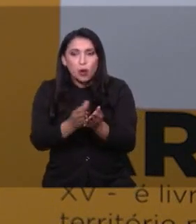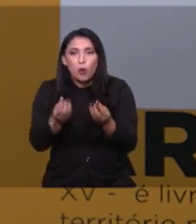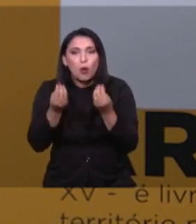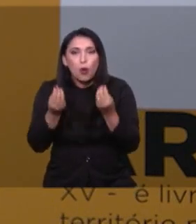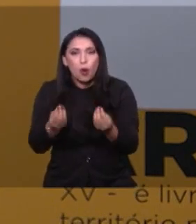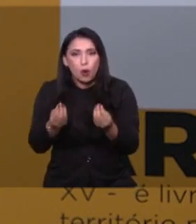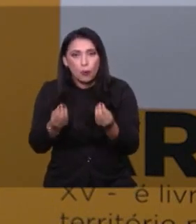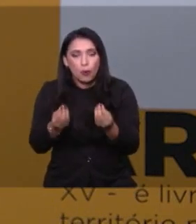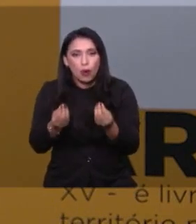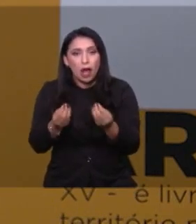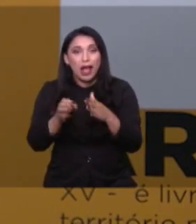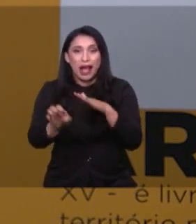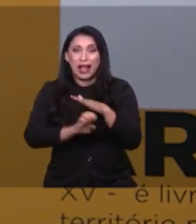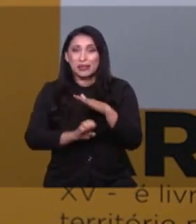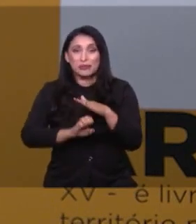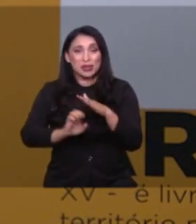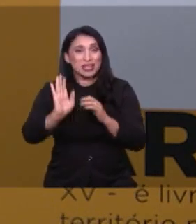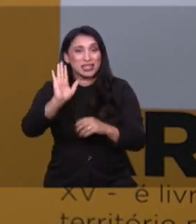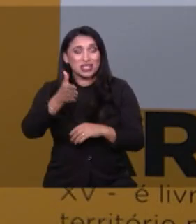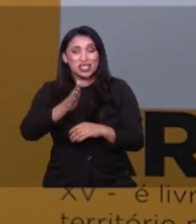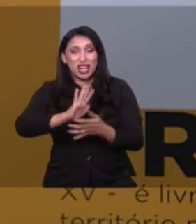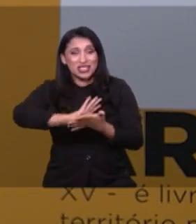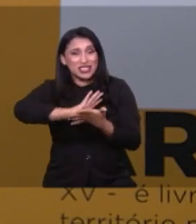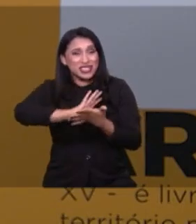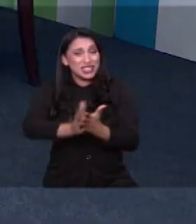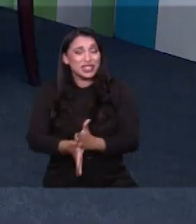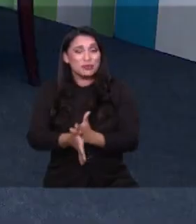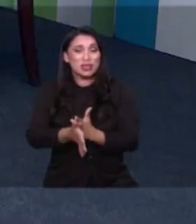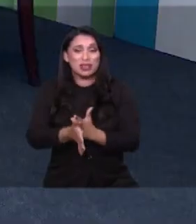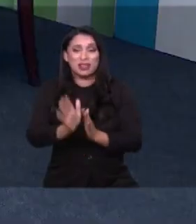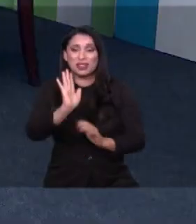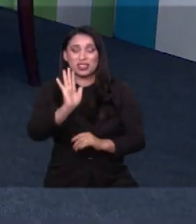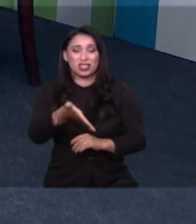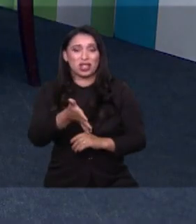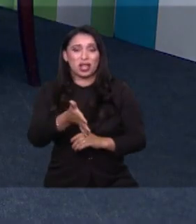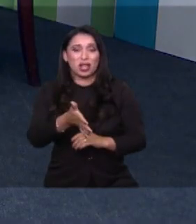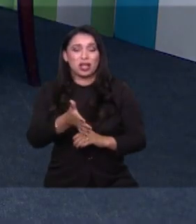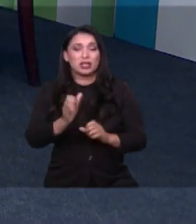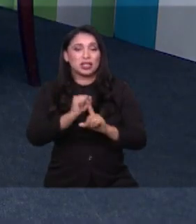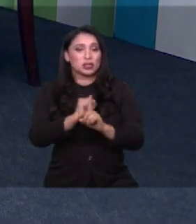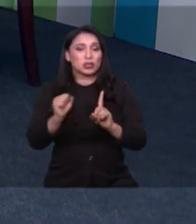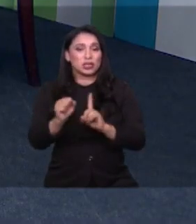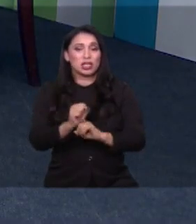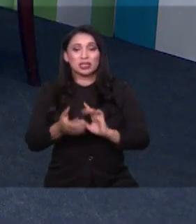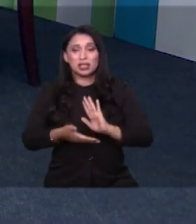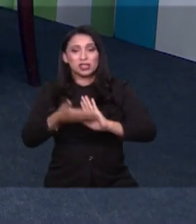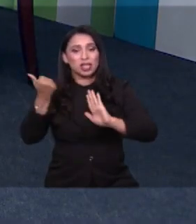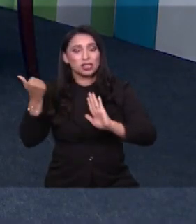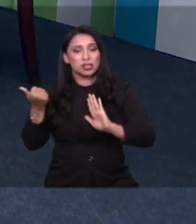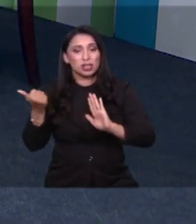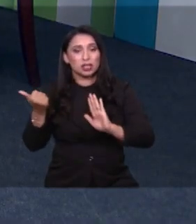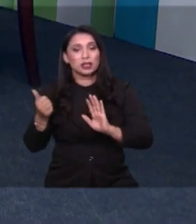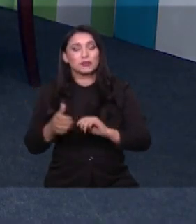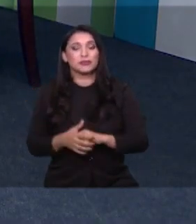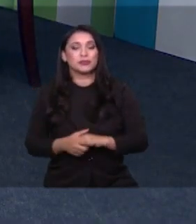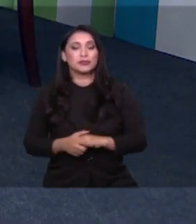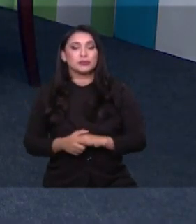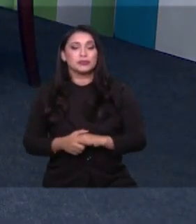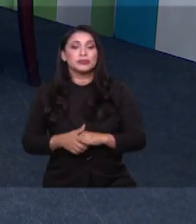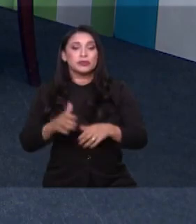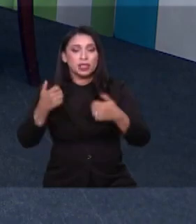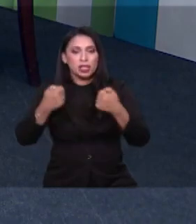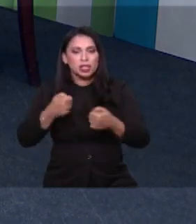empresa já te discrimina, já tira você na sociedade. E isso, a gente